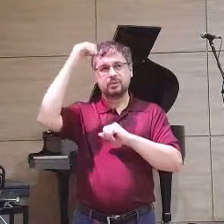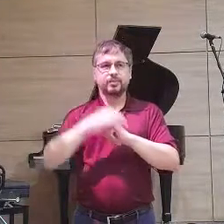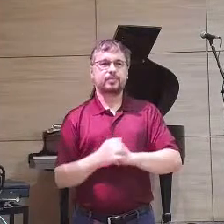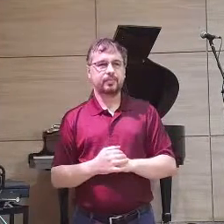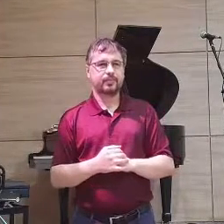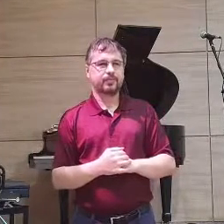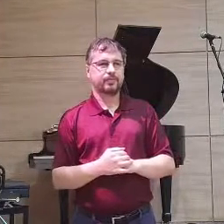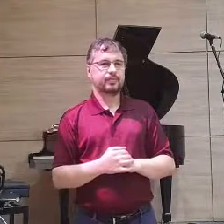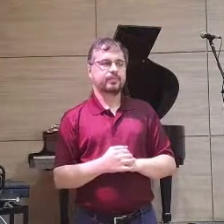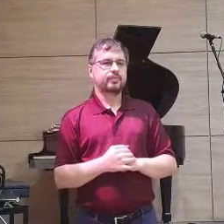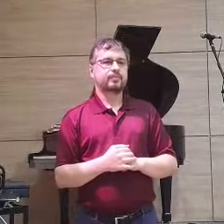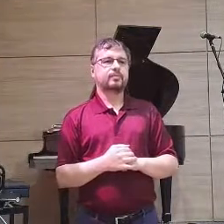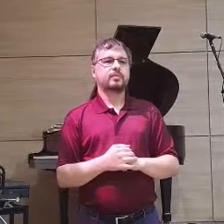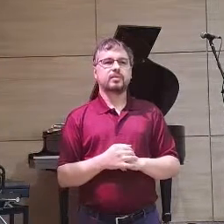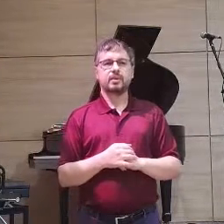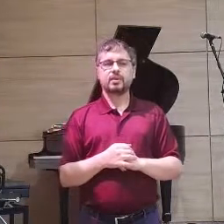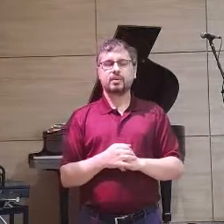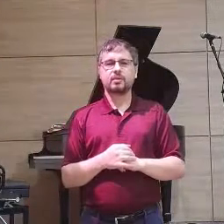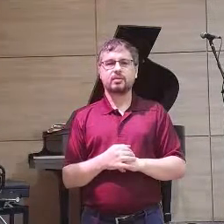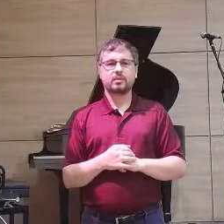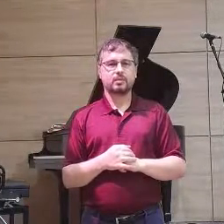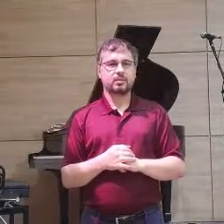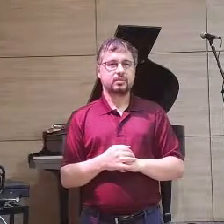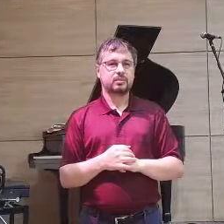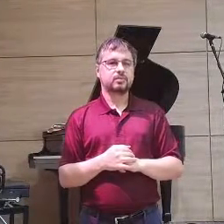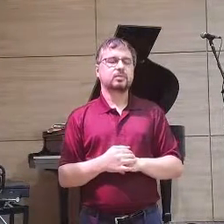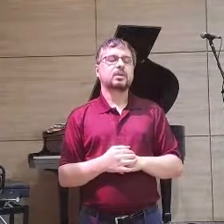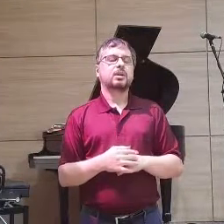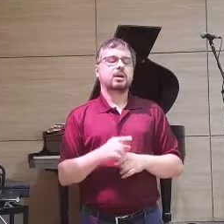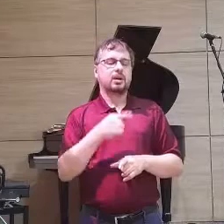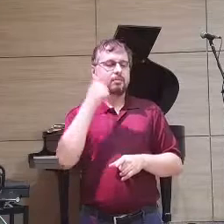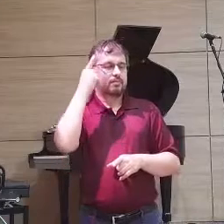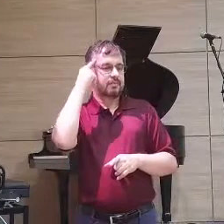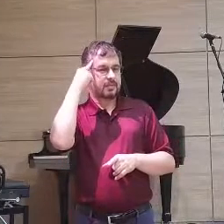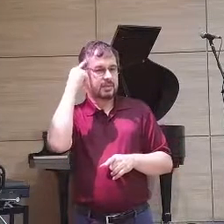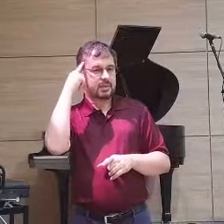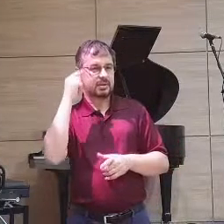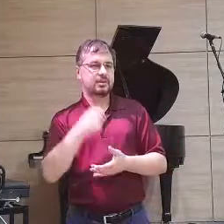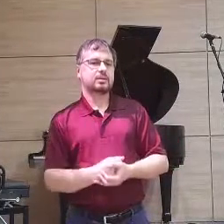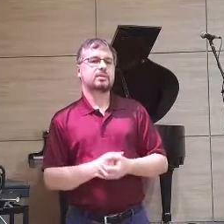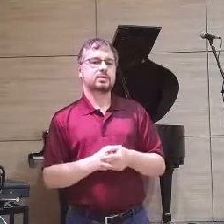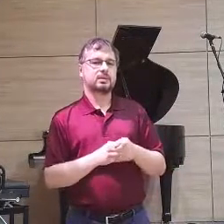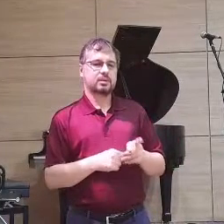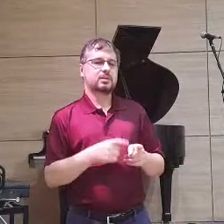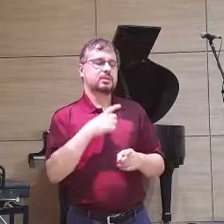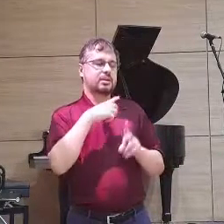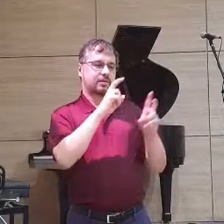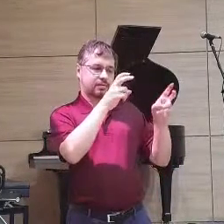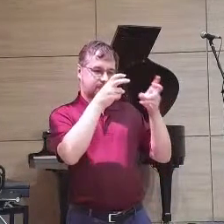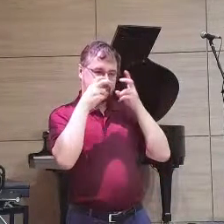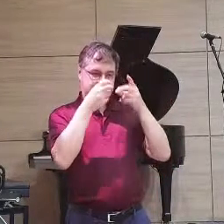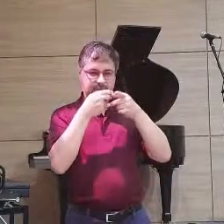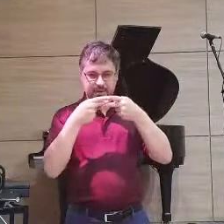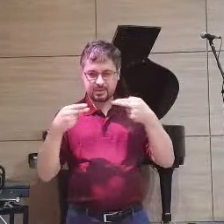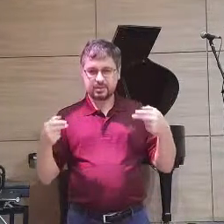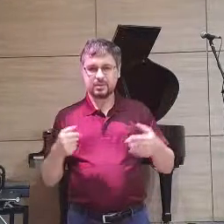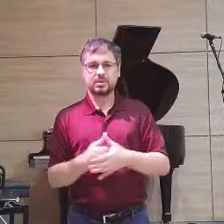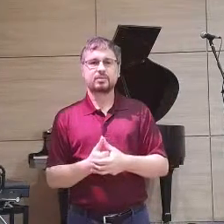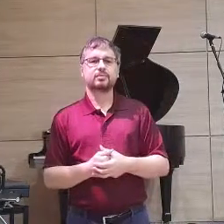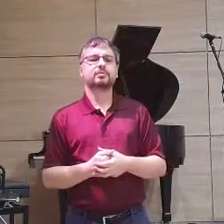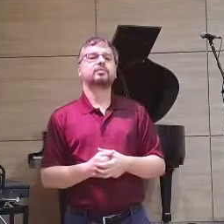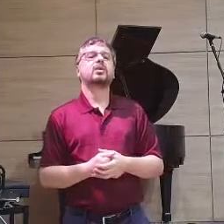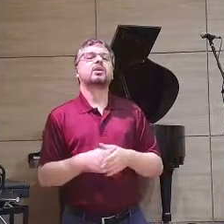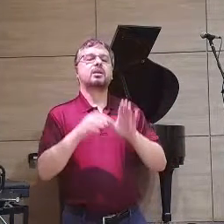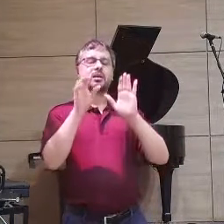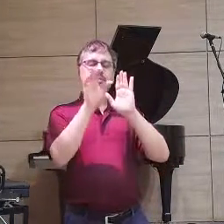maiorais do seu reino a minha qualidade deles ainda estava afixada nisso embora no